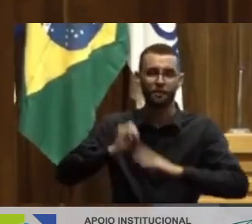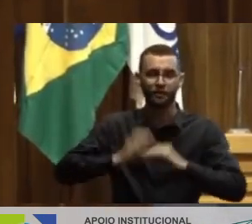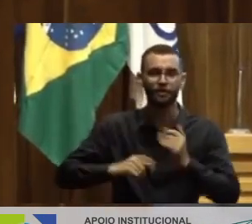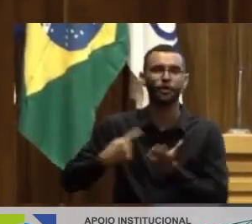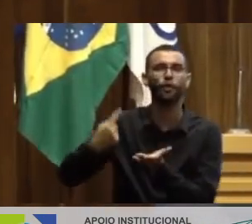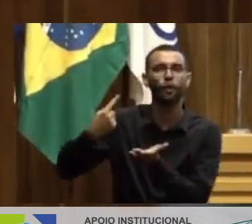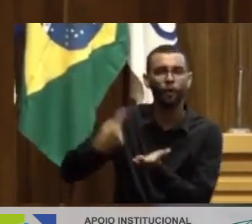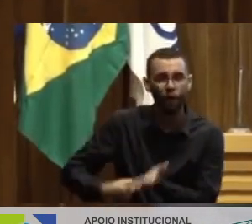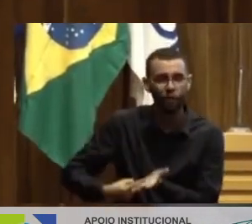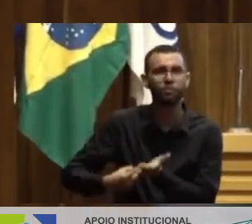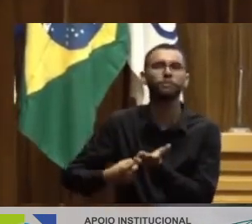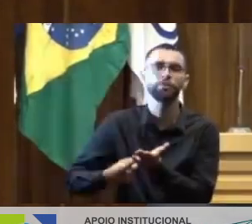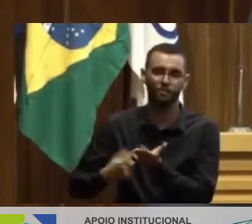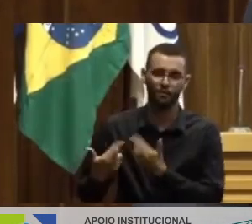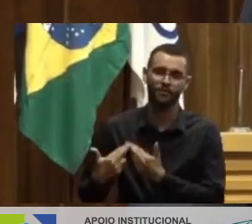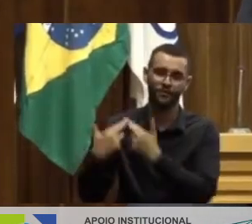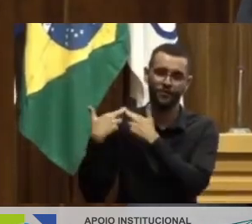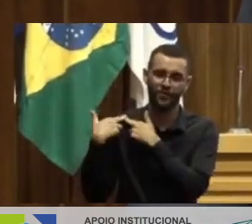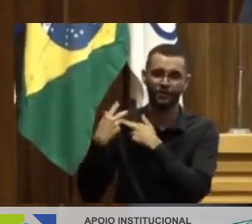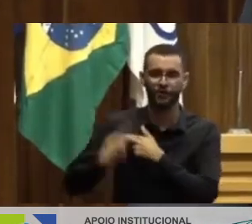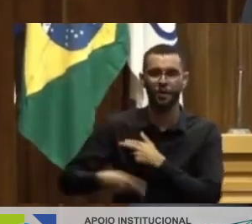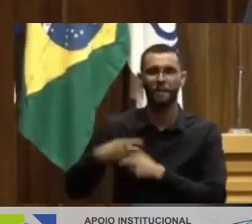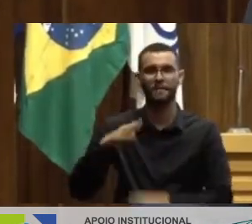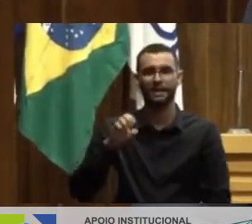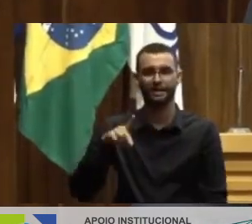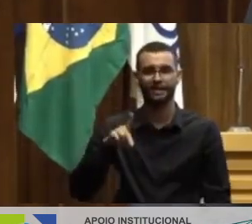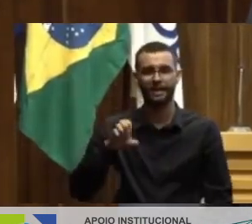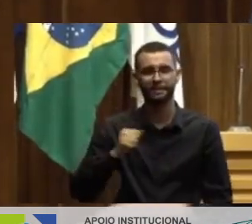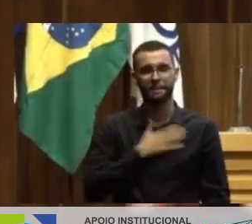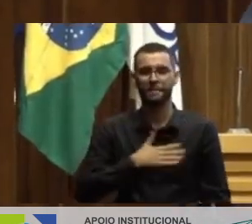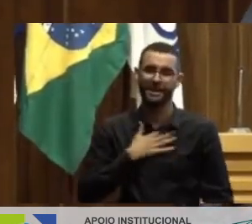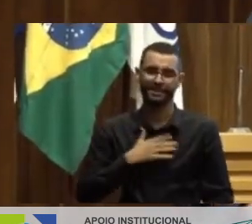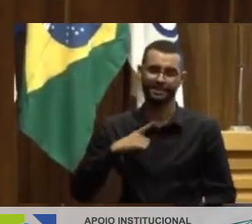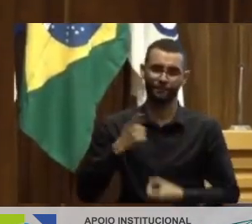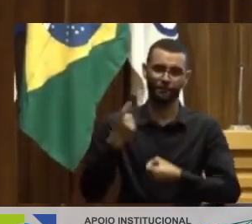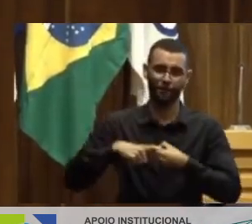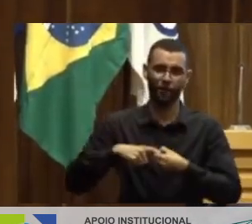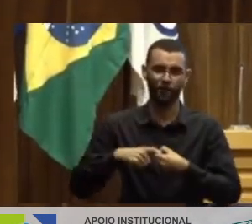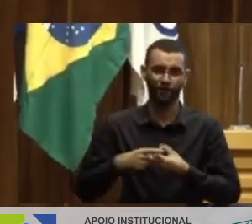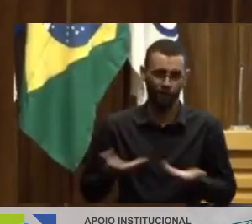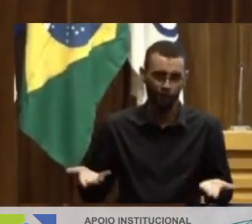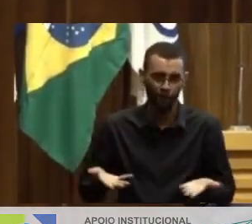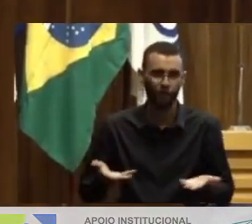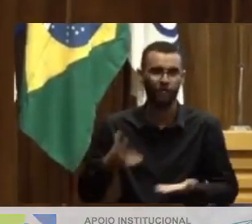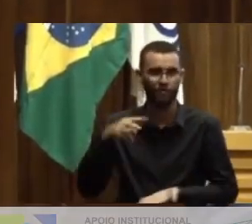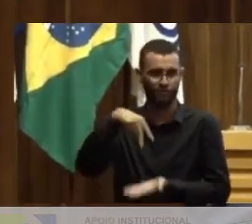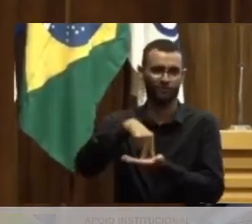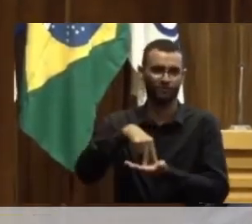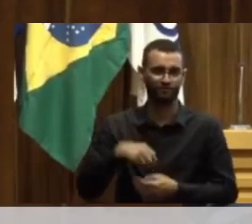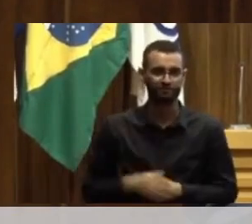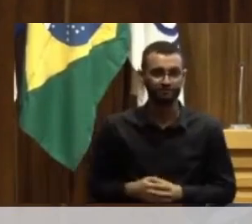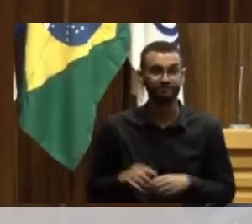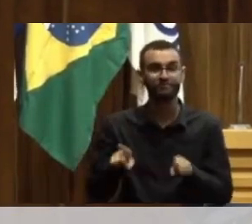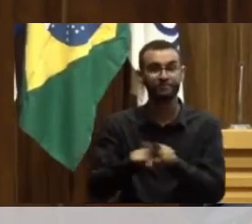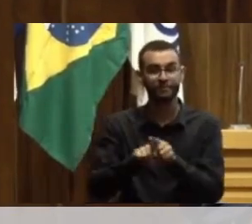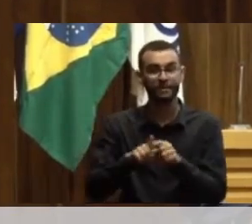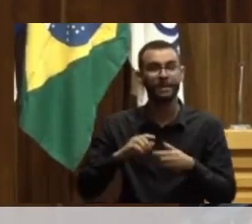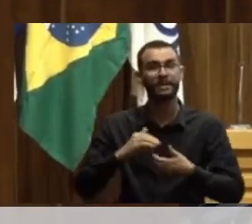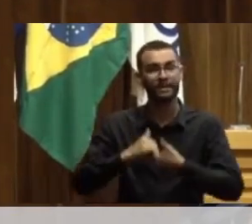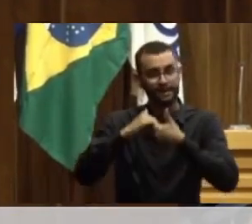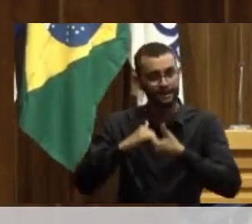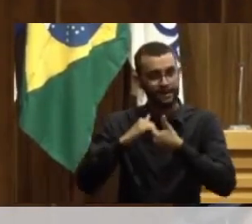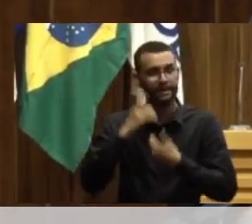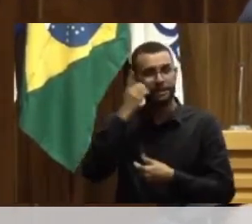tem com o BNDES. Muito bom tê-lo de volta aqui na nossa casa. Queria saudar também o nosso deputado federal, Raimon, que está